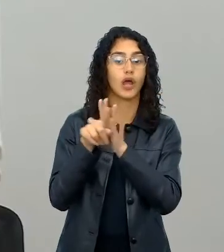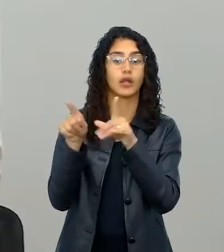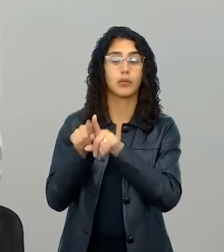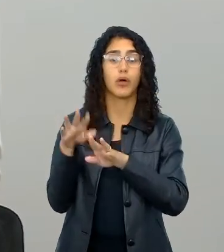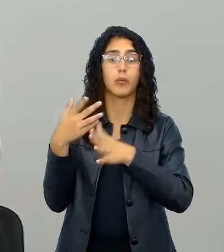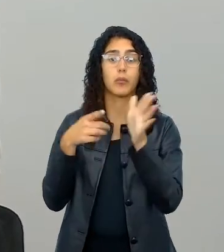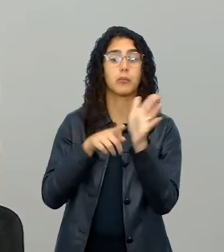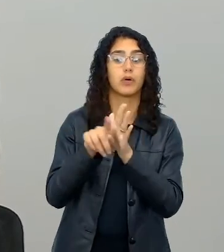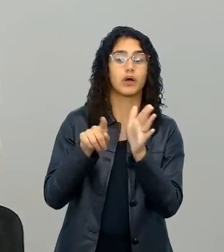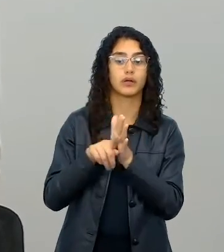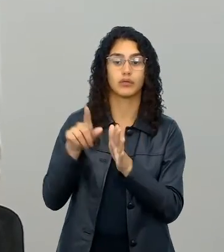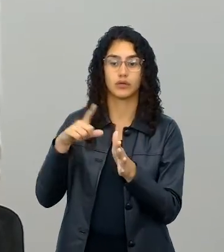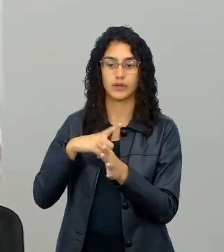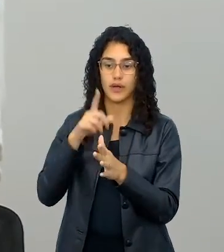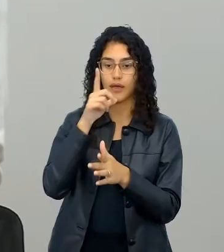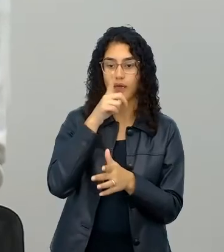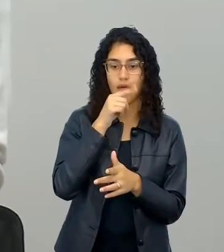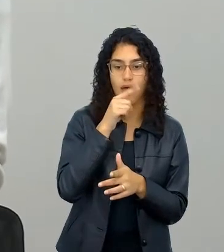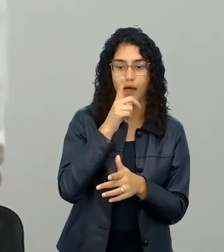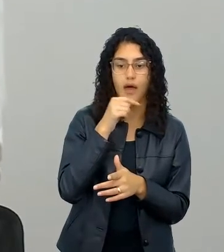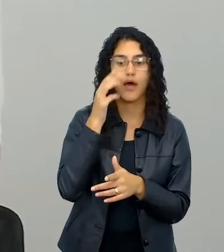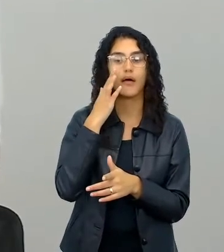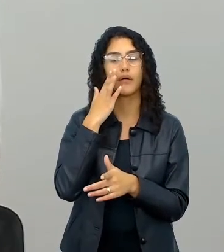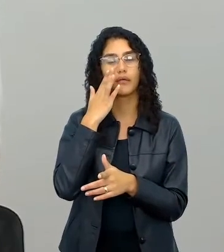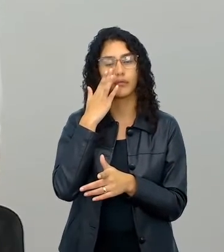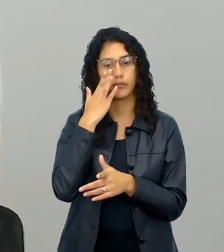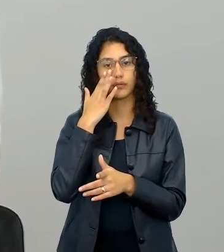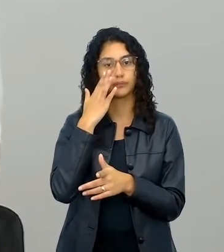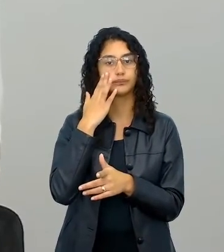algumas questões de que as águas elas estão